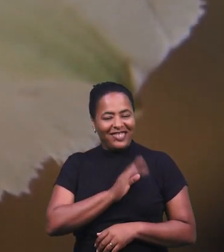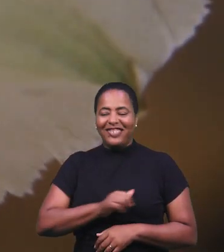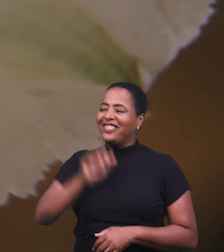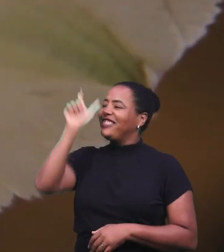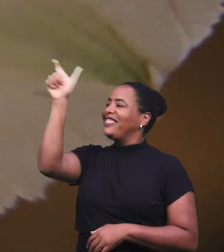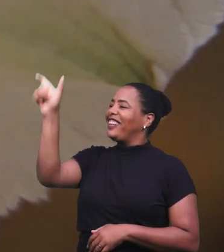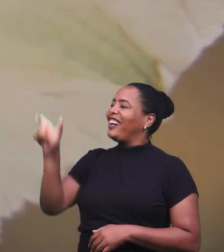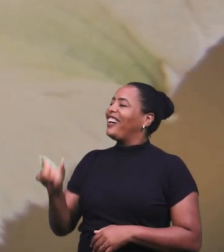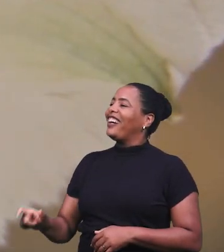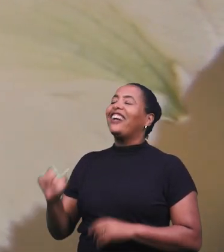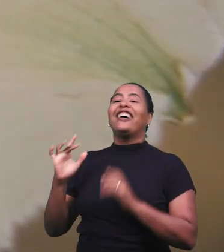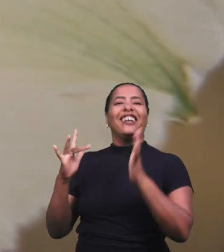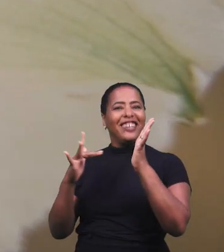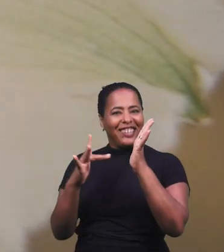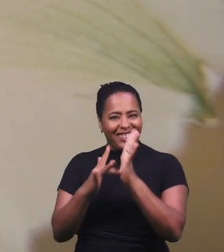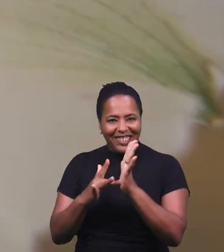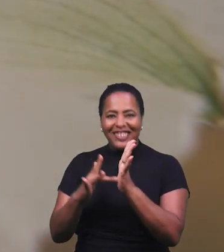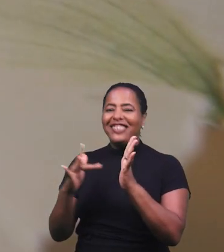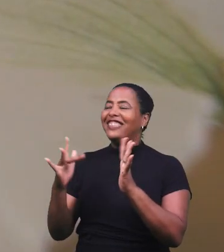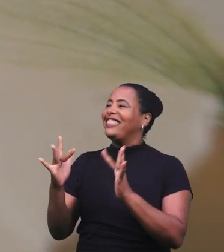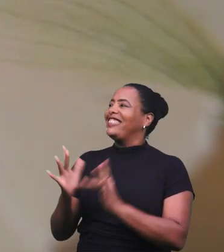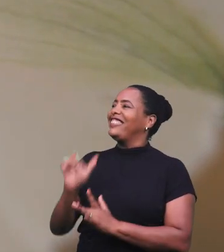é Jesus, Ele é